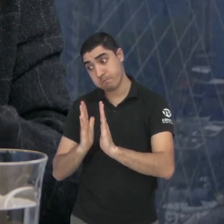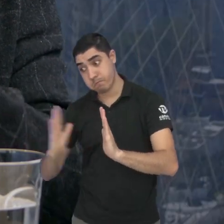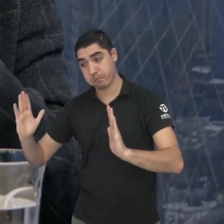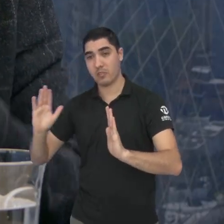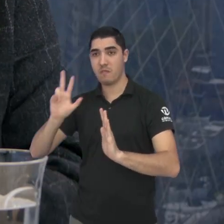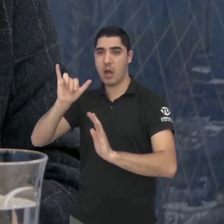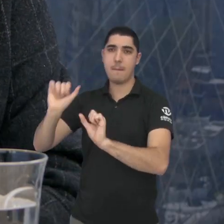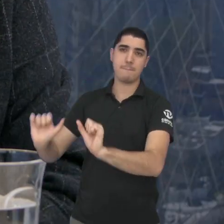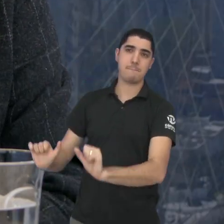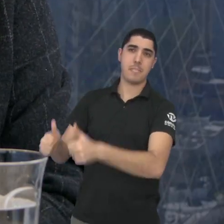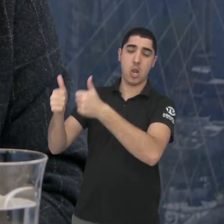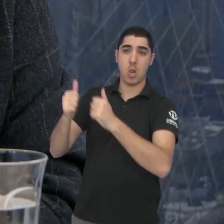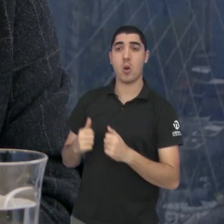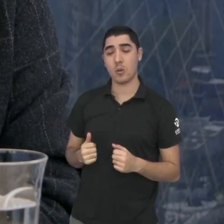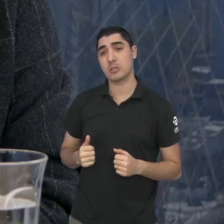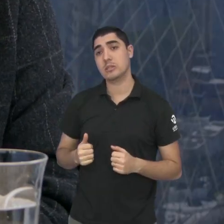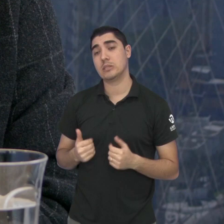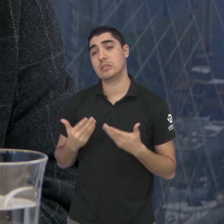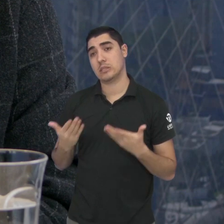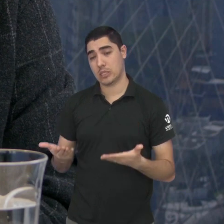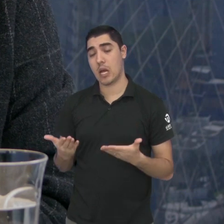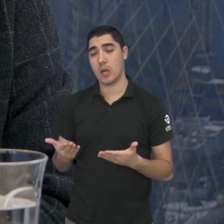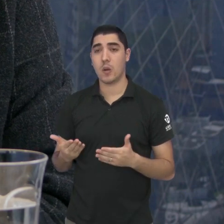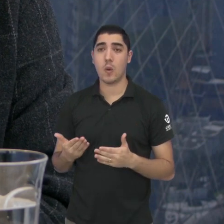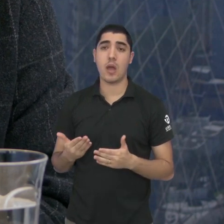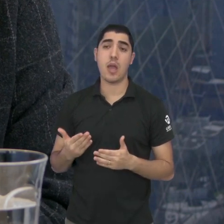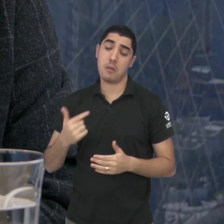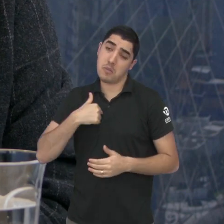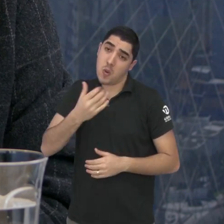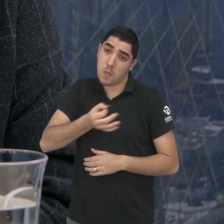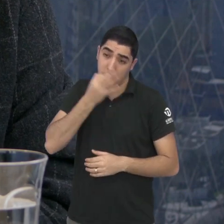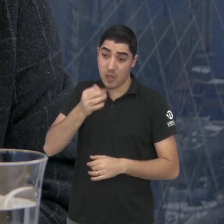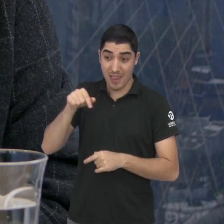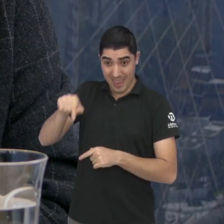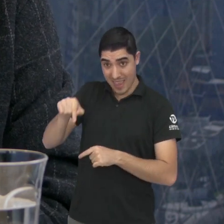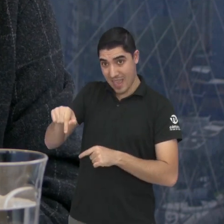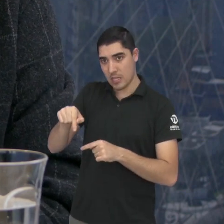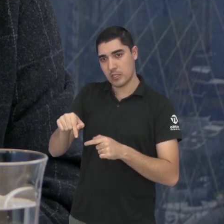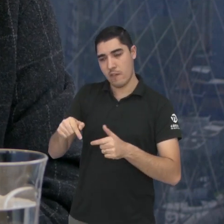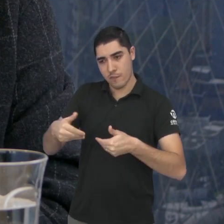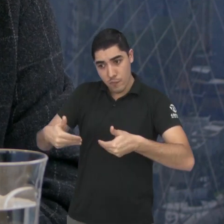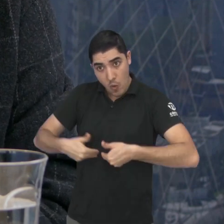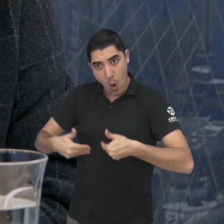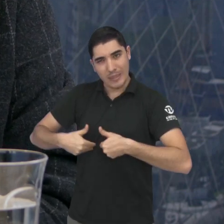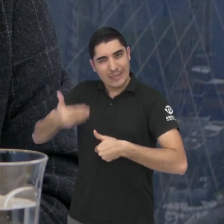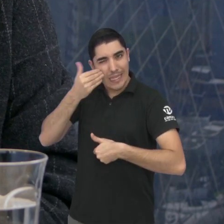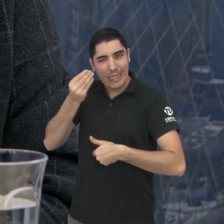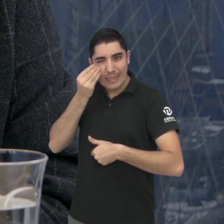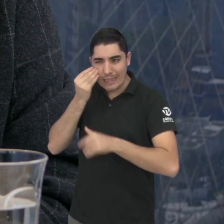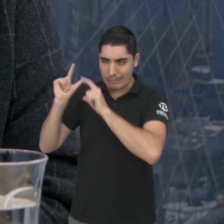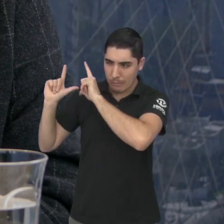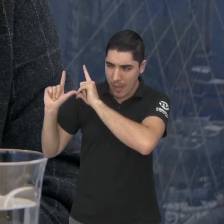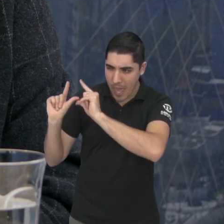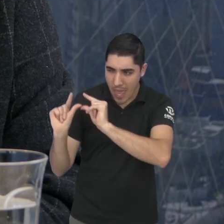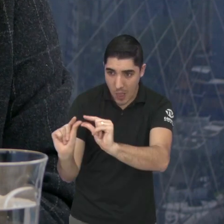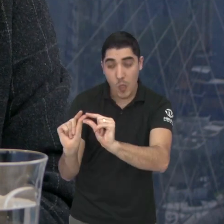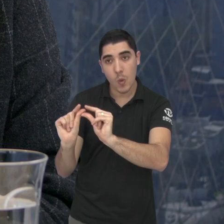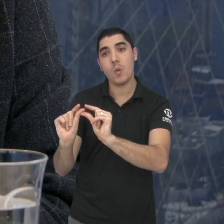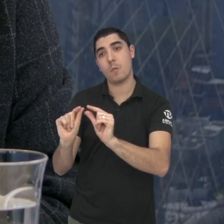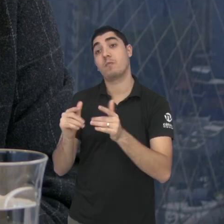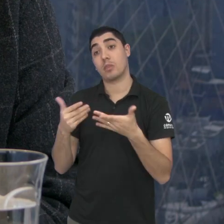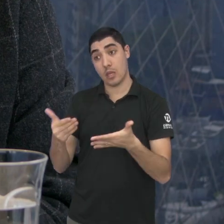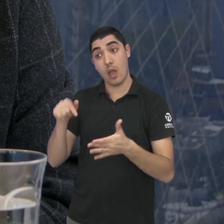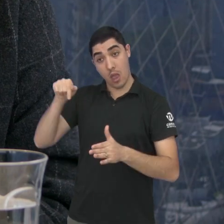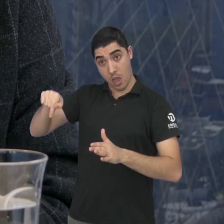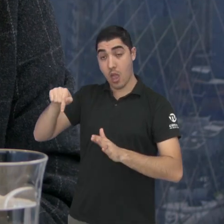aspecto que está colaborando com isso, tá certo? Mas eu acho que esse combate à fome é uma das propostas, né,